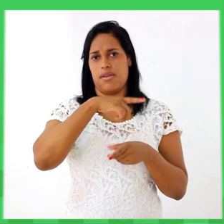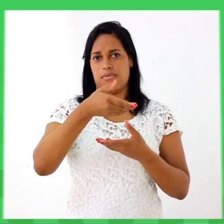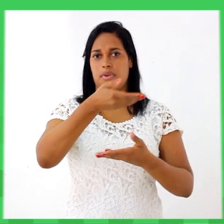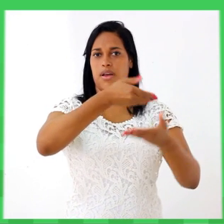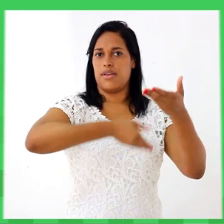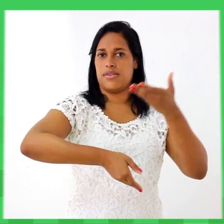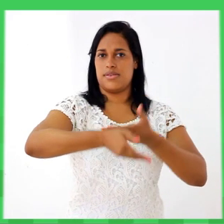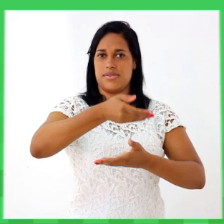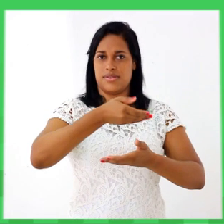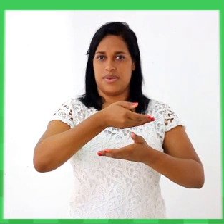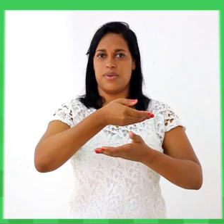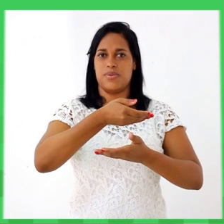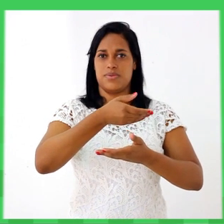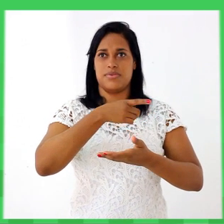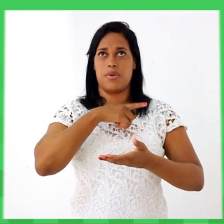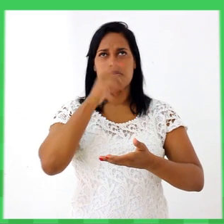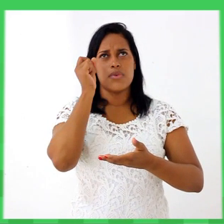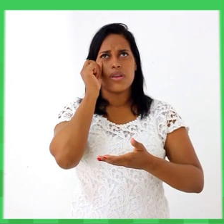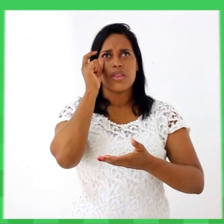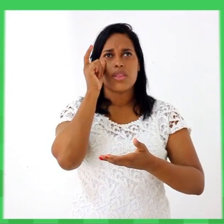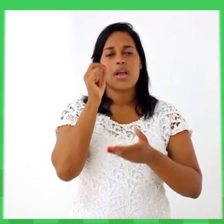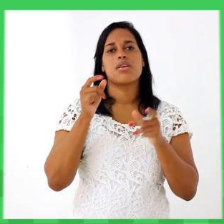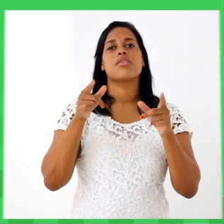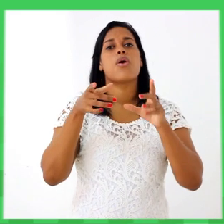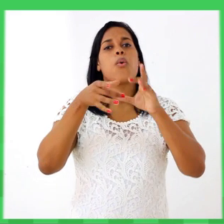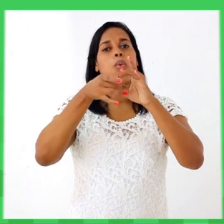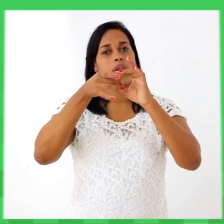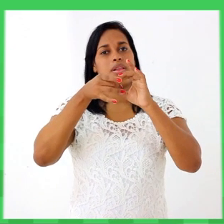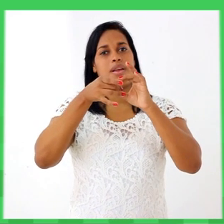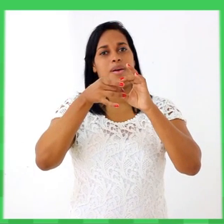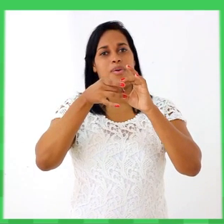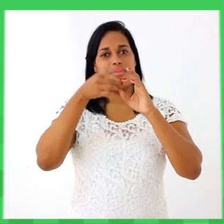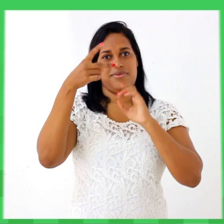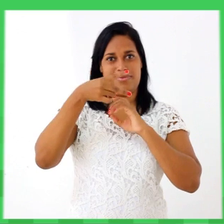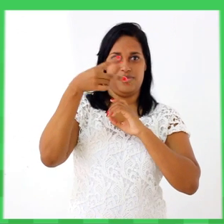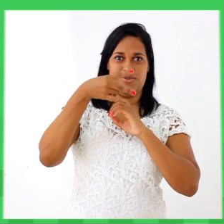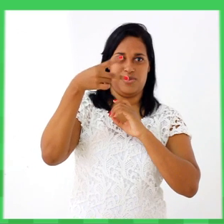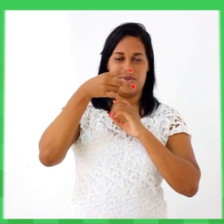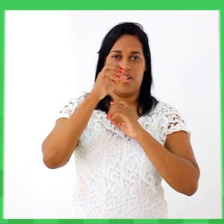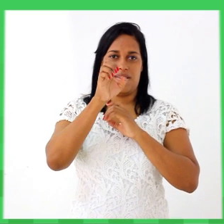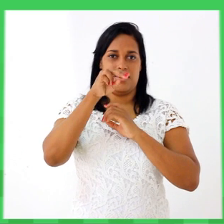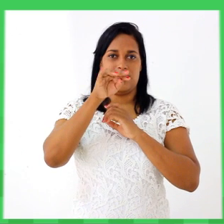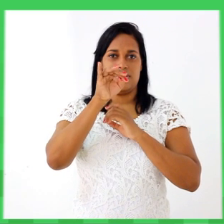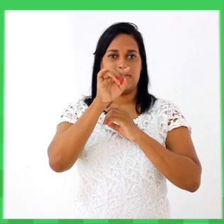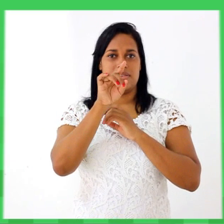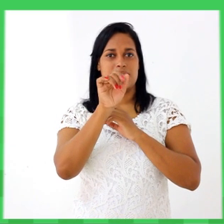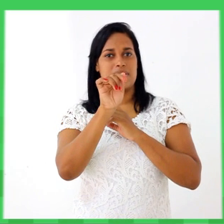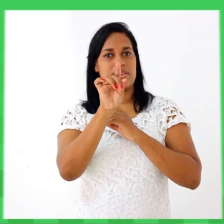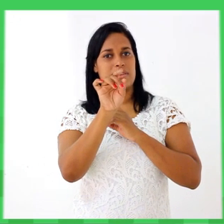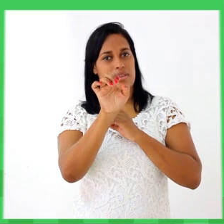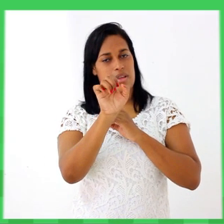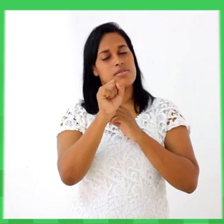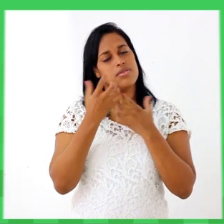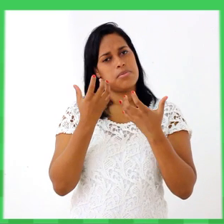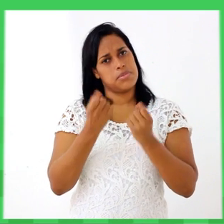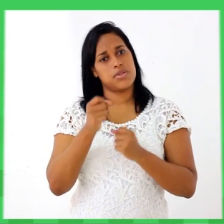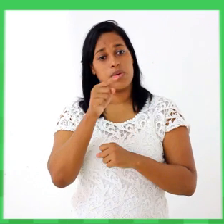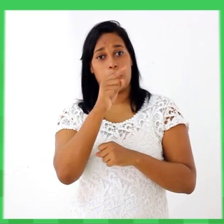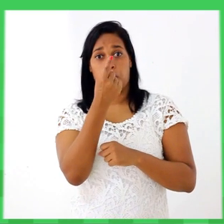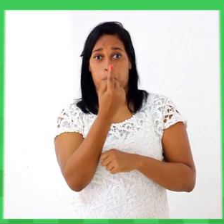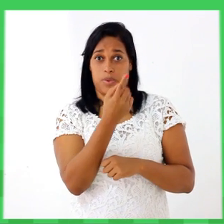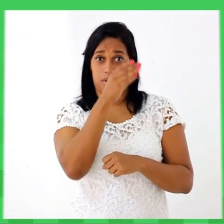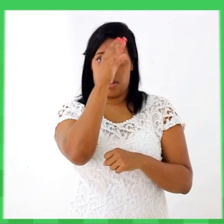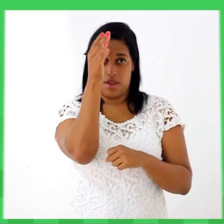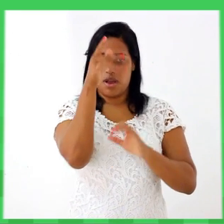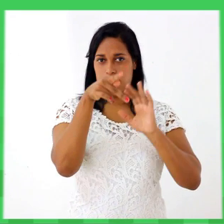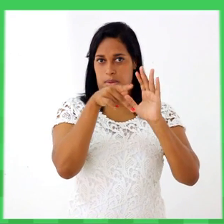uma ideia de união entre essas entidades, que pertence. Então, um cliente pertence a uma